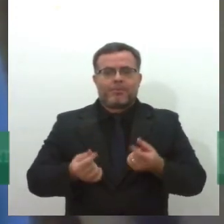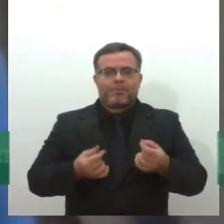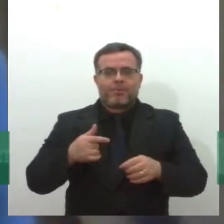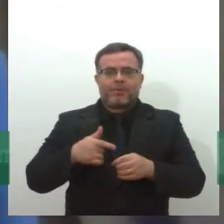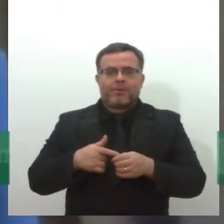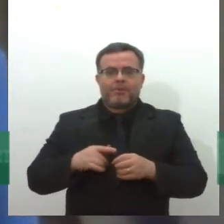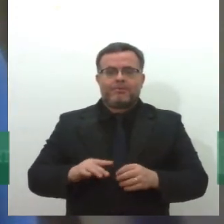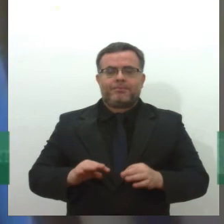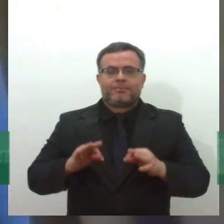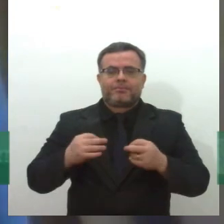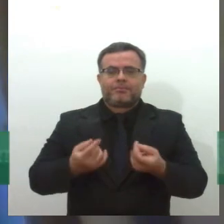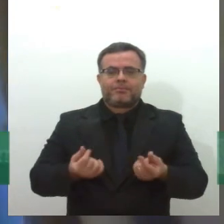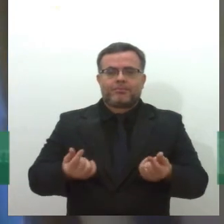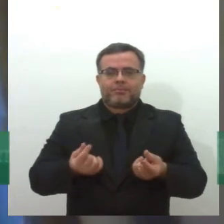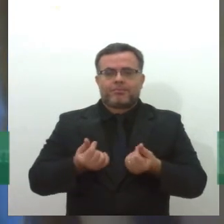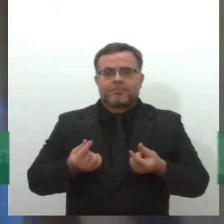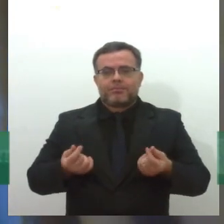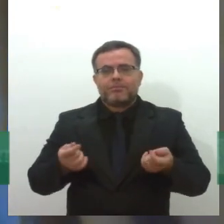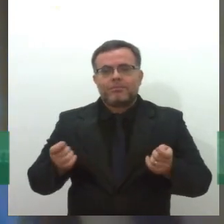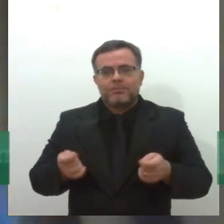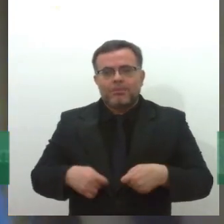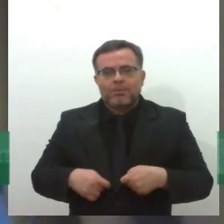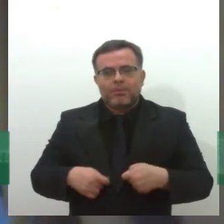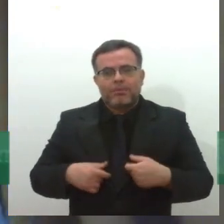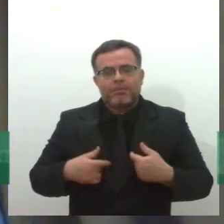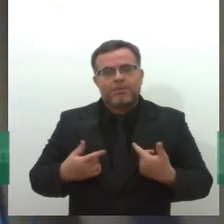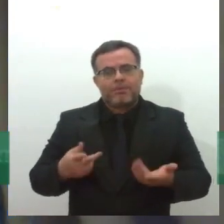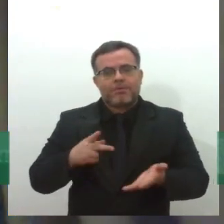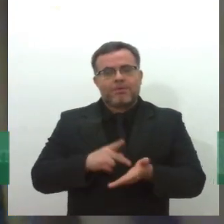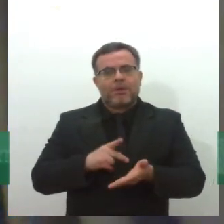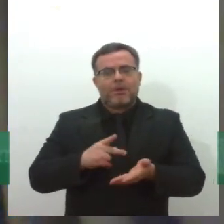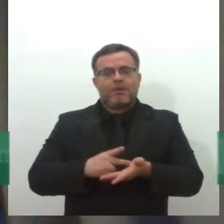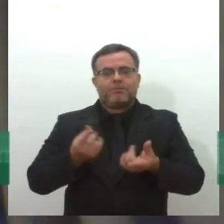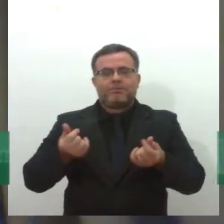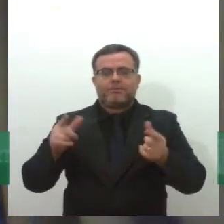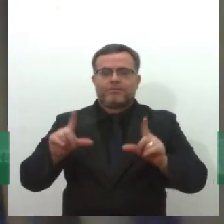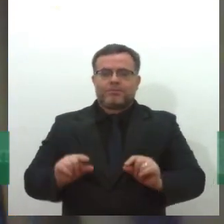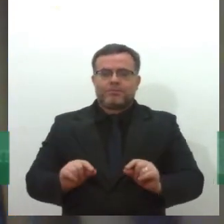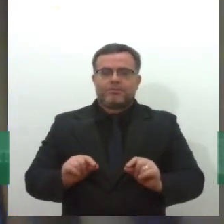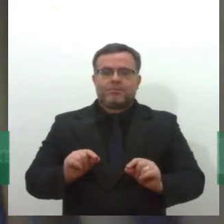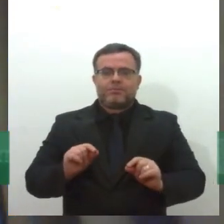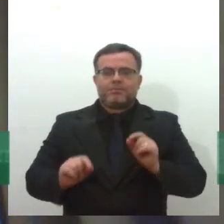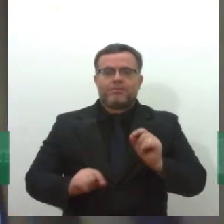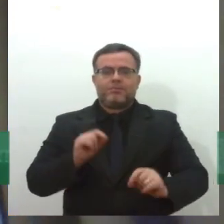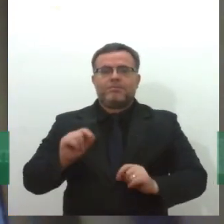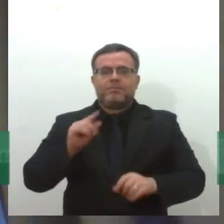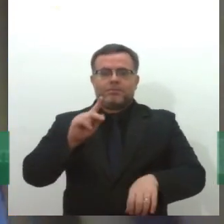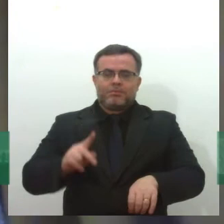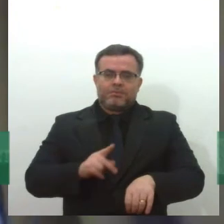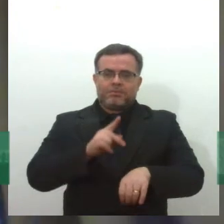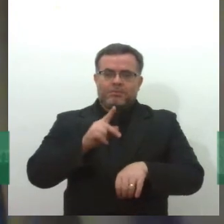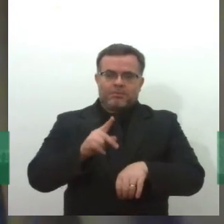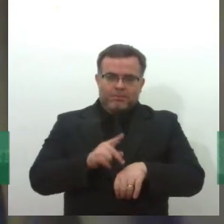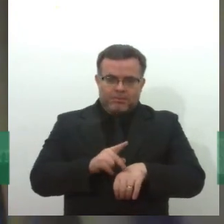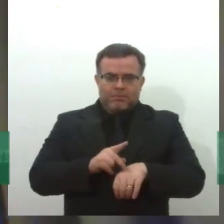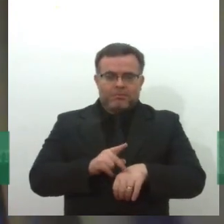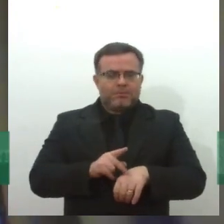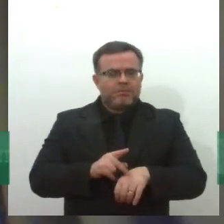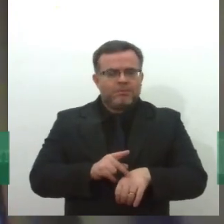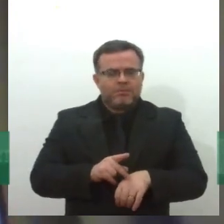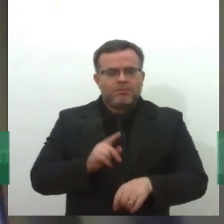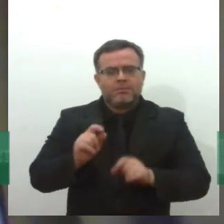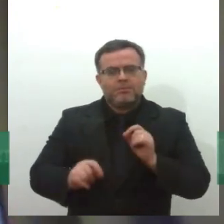mundo, só quem pratica preço efetivamente abaixo do valor de mercado são os petroestados.